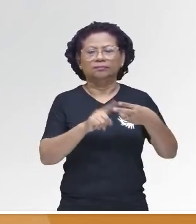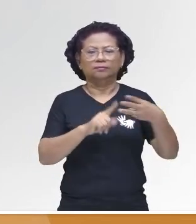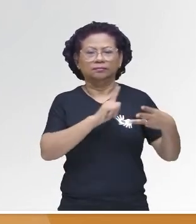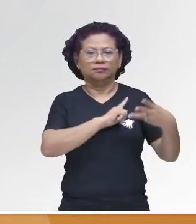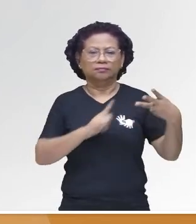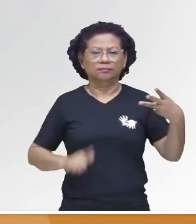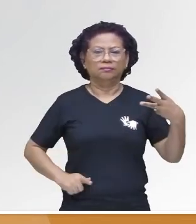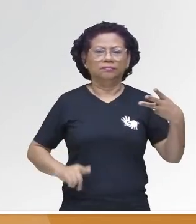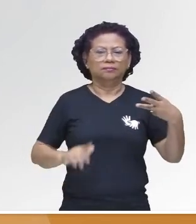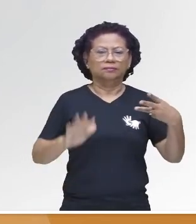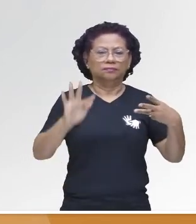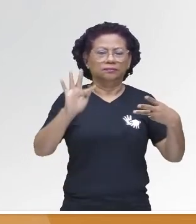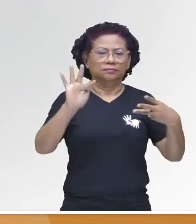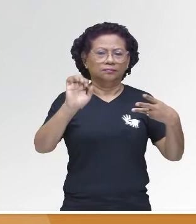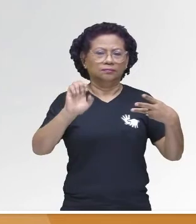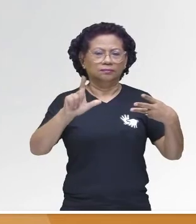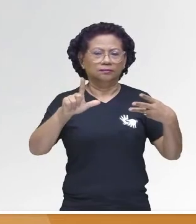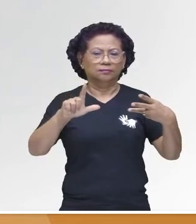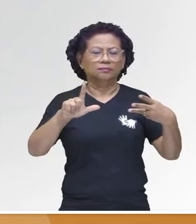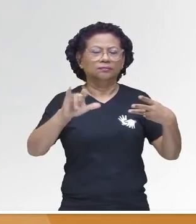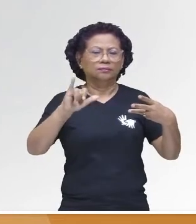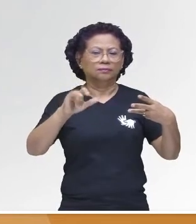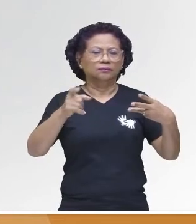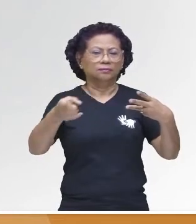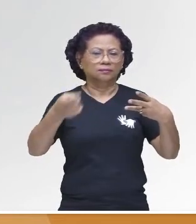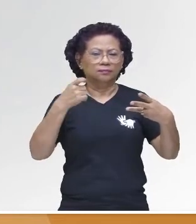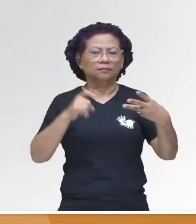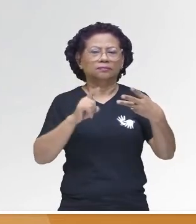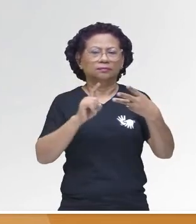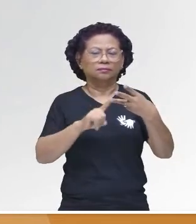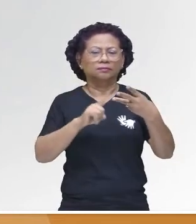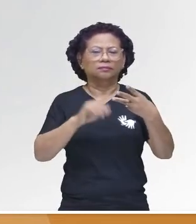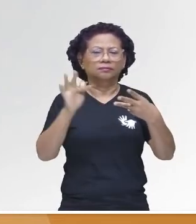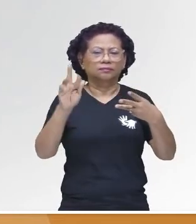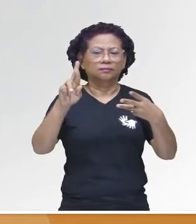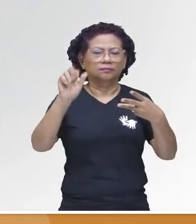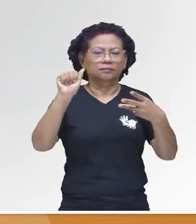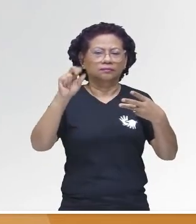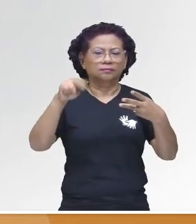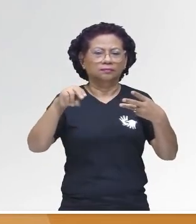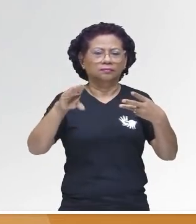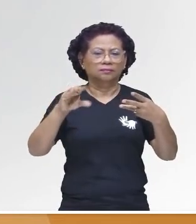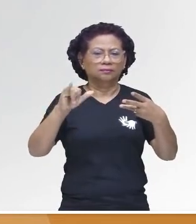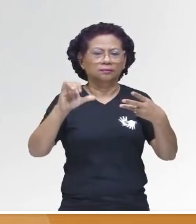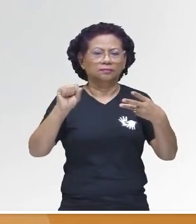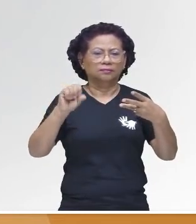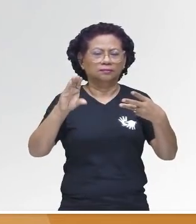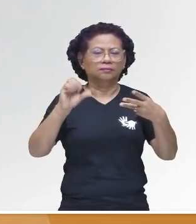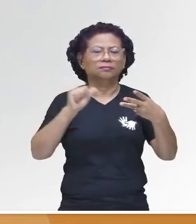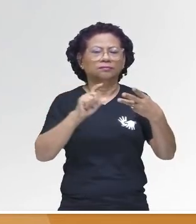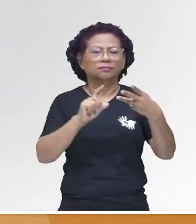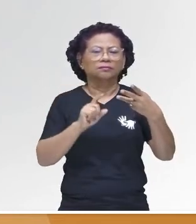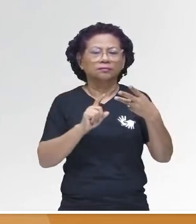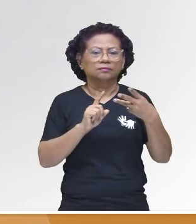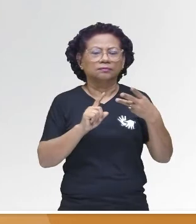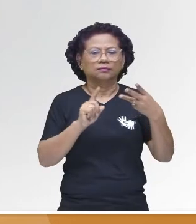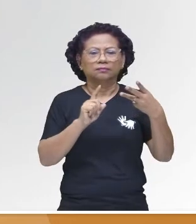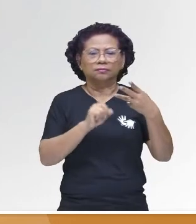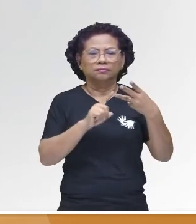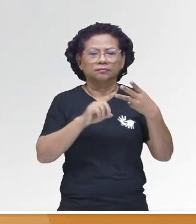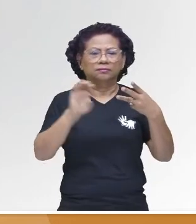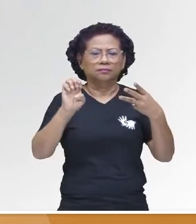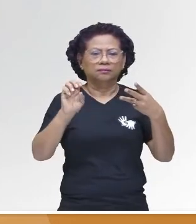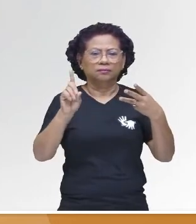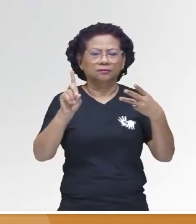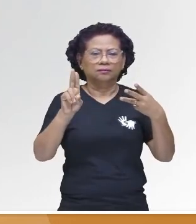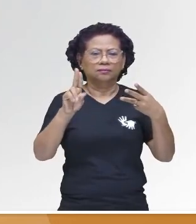Félix Malcher, Francisco Pedro Vinagre e o Eduardo Angelim, que é esse que os senhores estão vendo aí na imagem. Tá? Apesar de